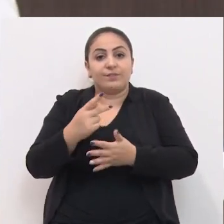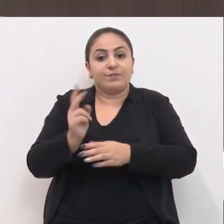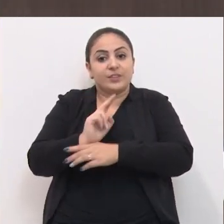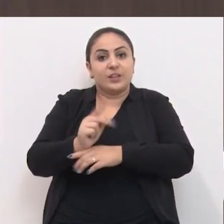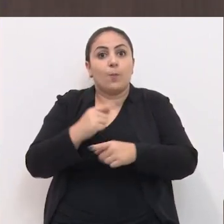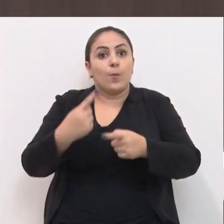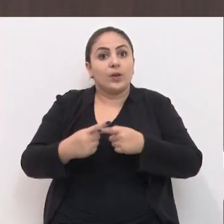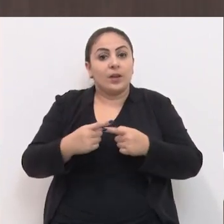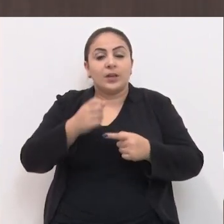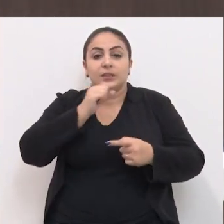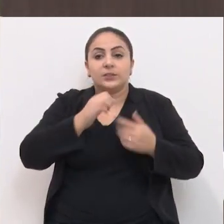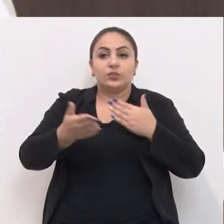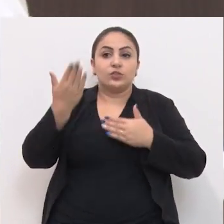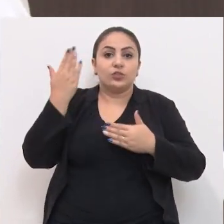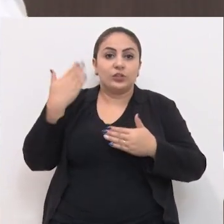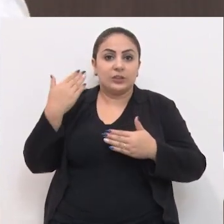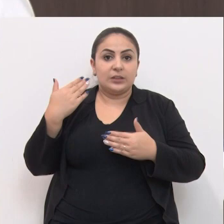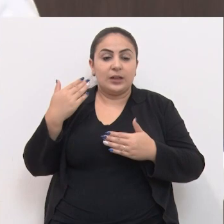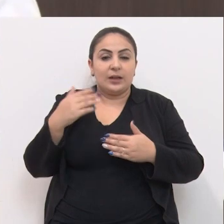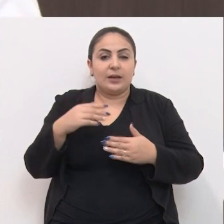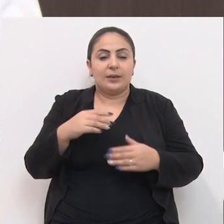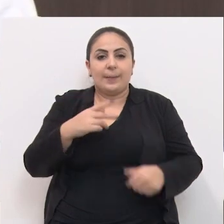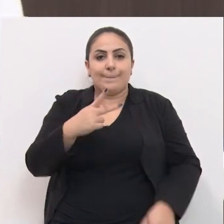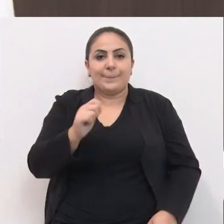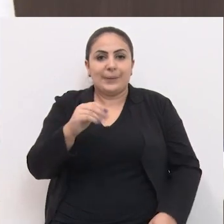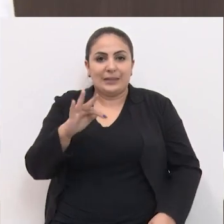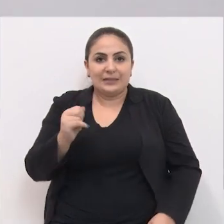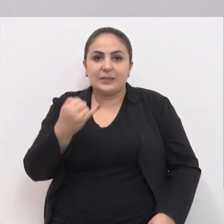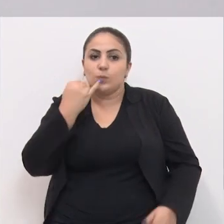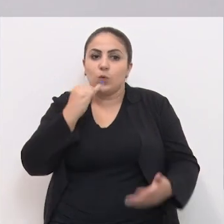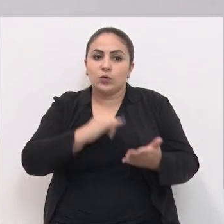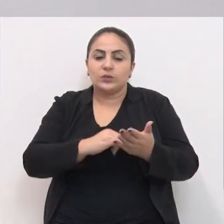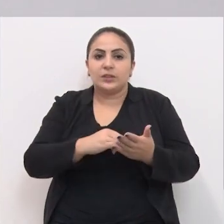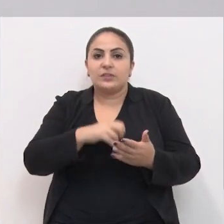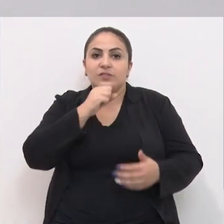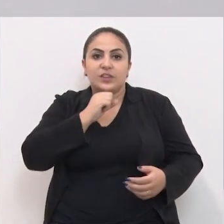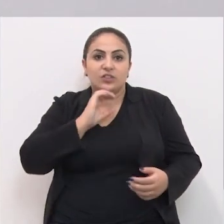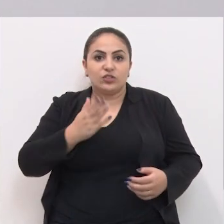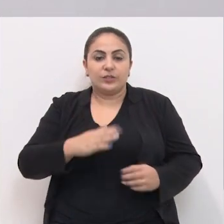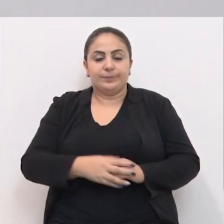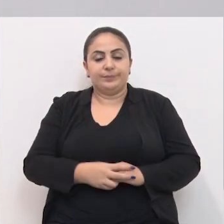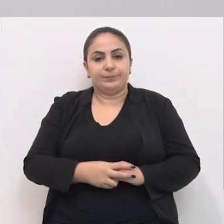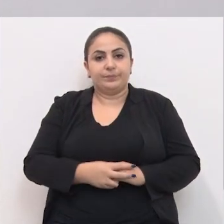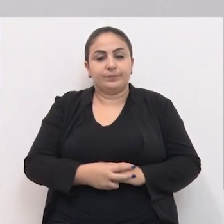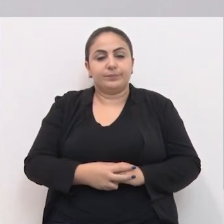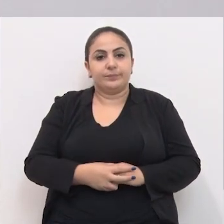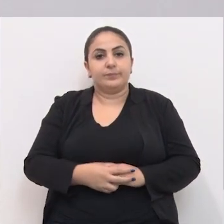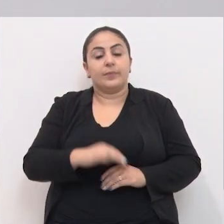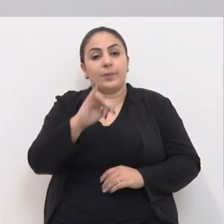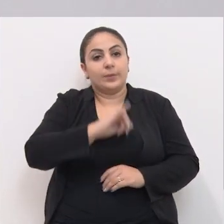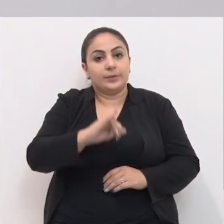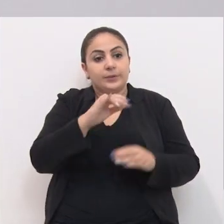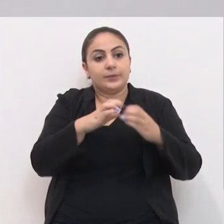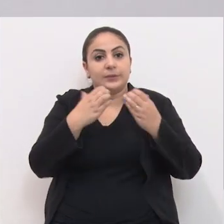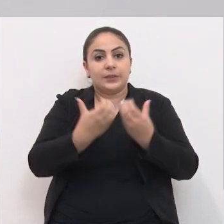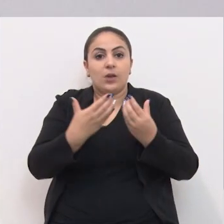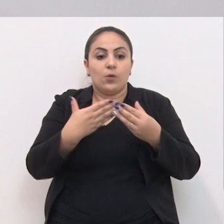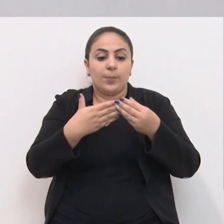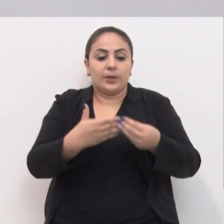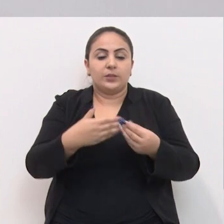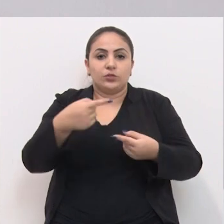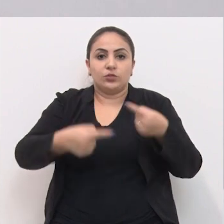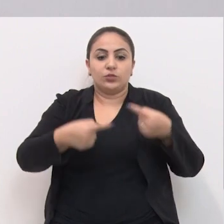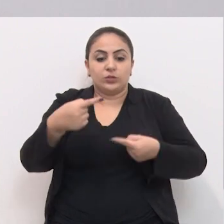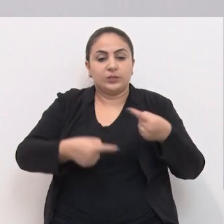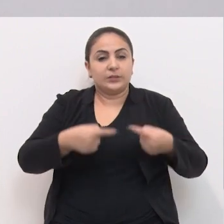quanto as pessoas vão pagar sobre esse IPTU aqui. O líder do governo rebateu a polêmica e explicou que muitos imóveis tiveram